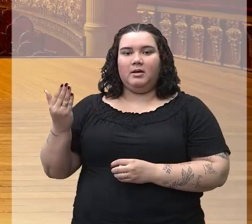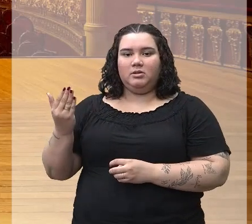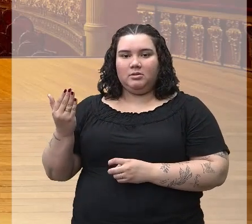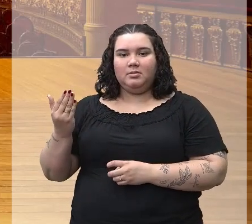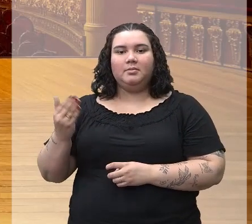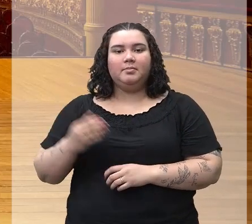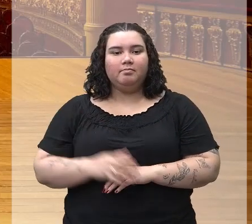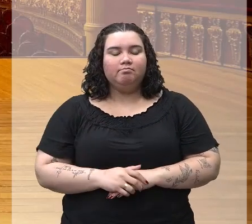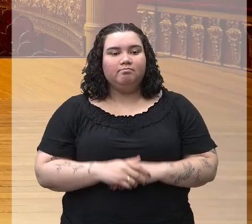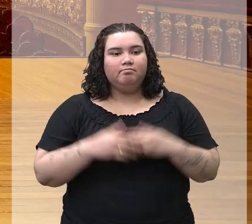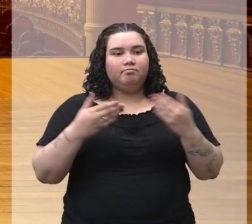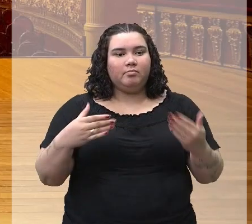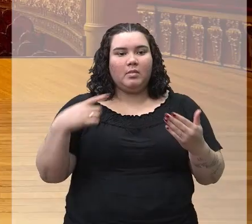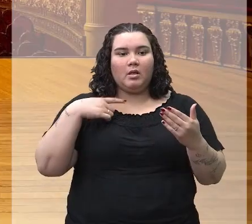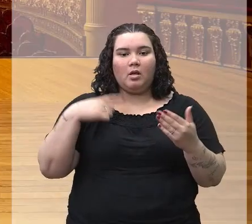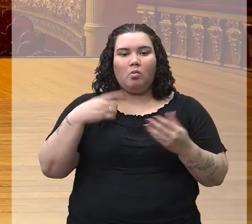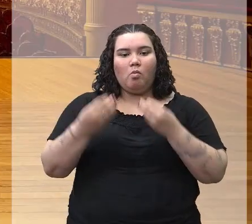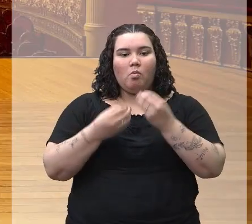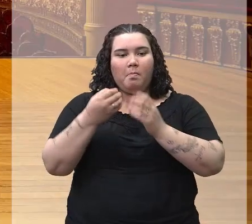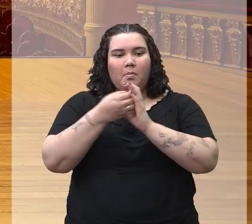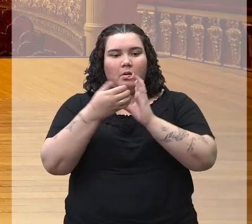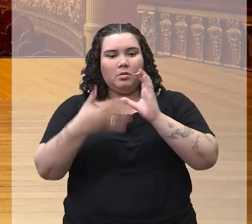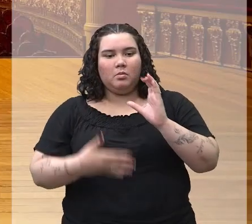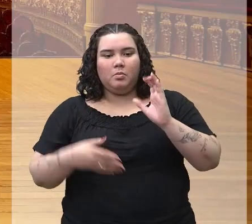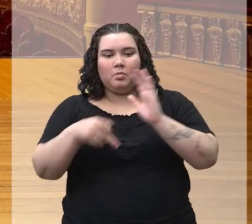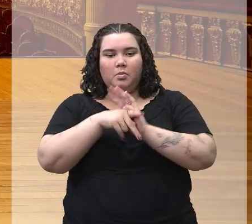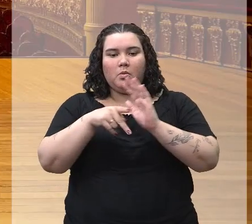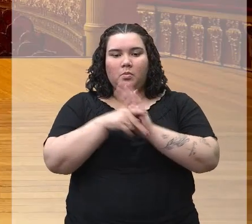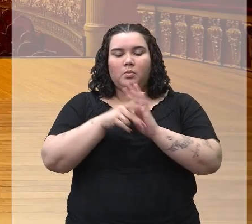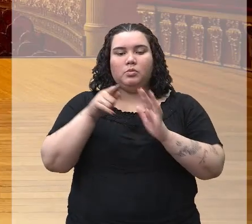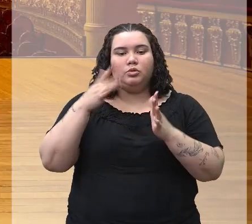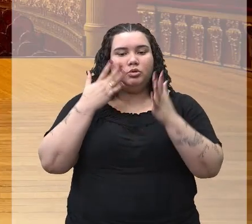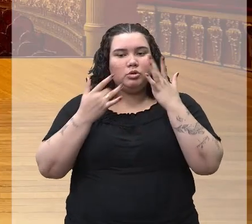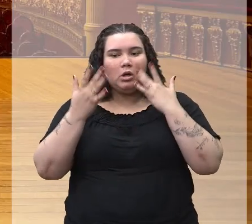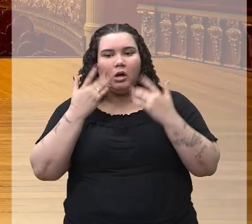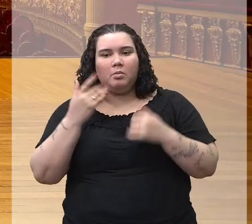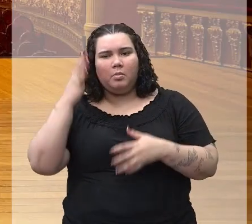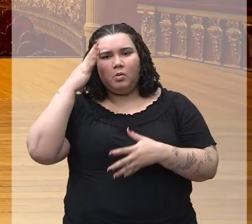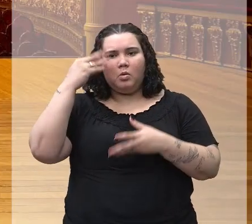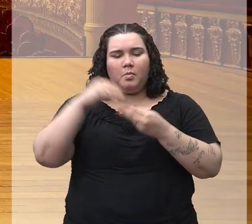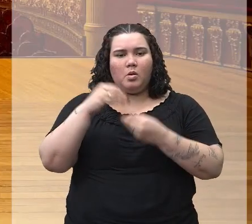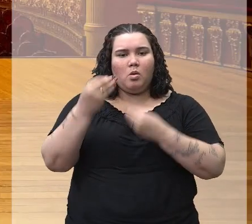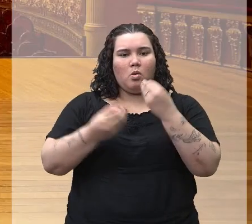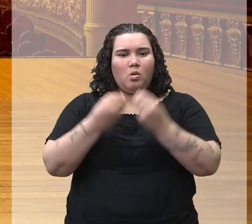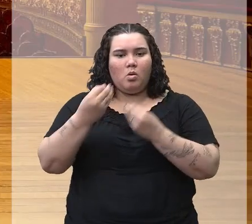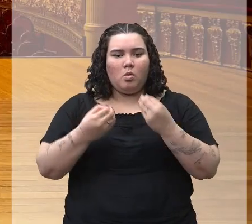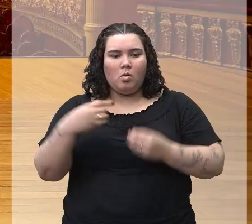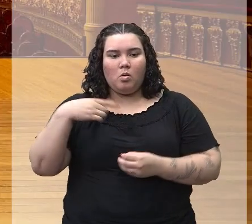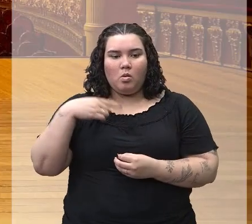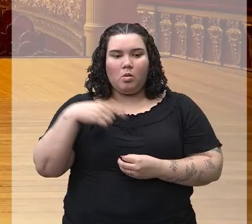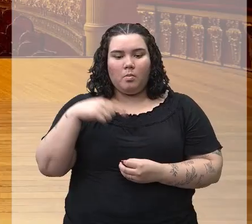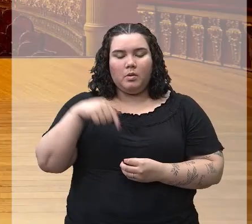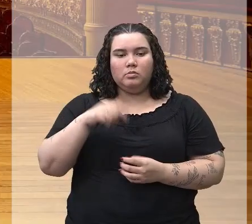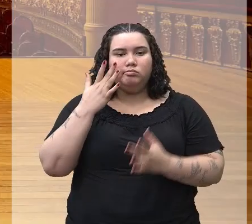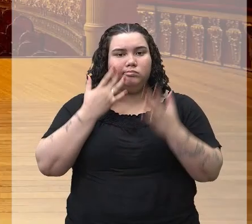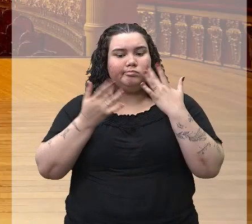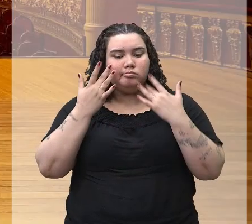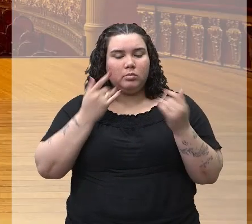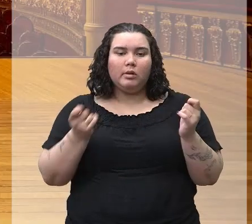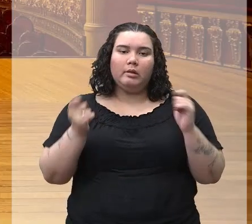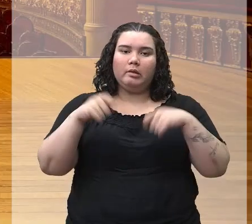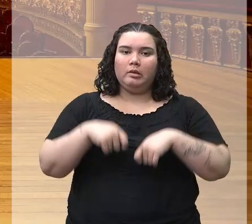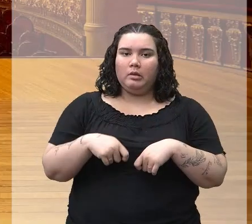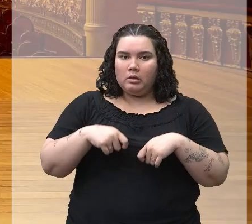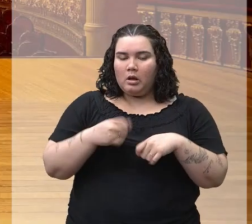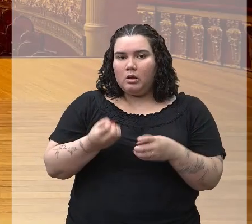alguns elementos do teatro e entender como eles se comportam para que a ação cênica possa acontecer da